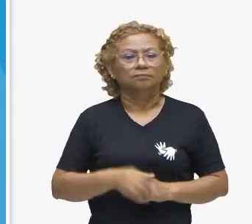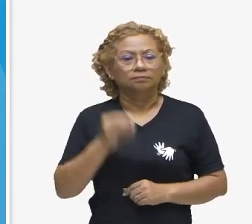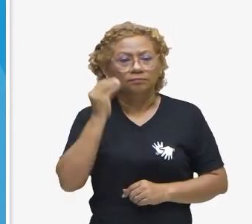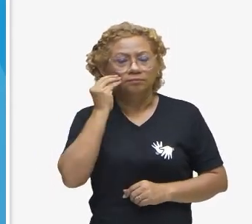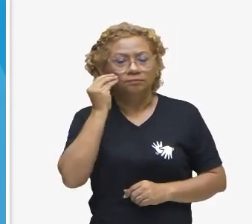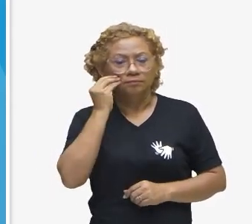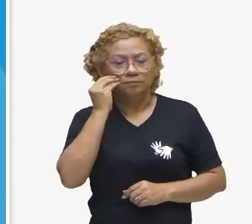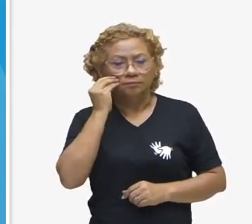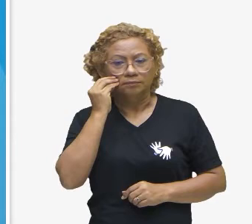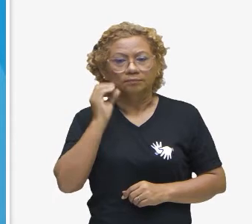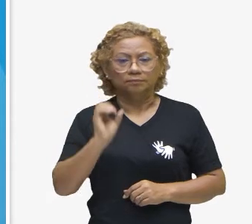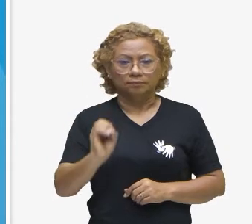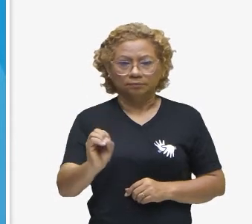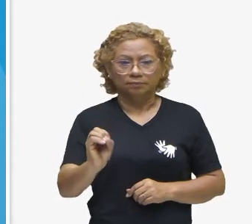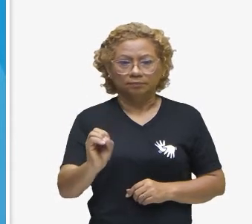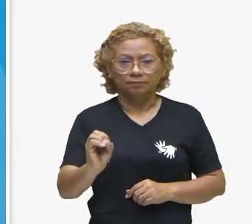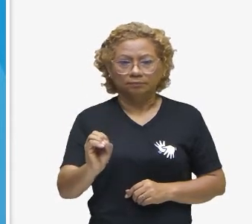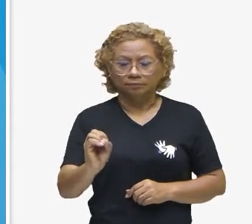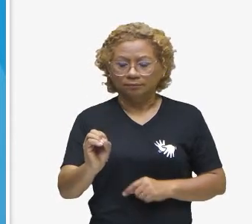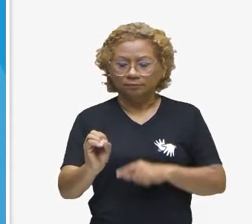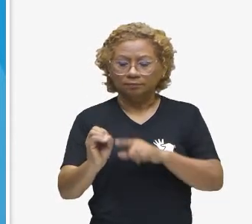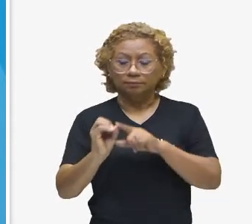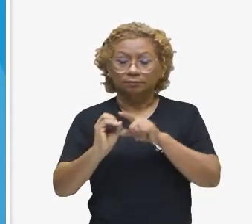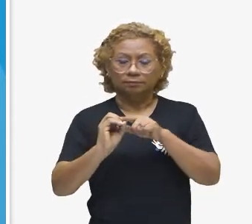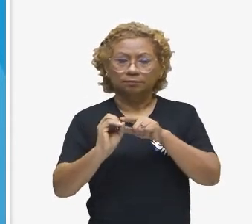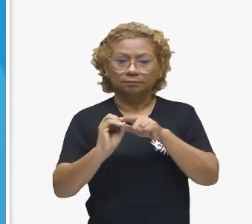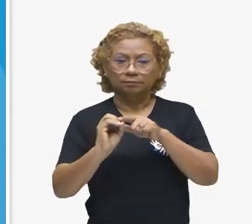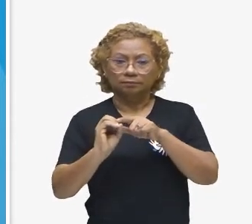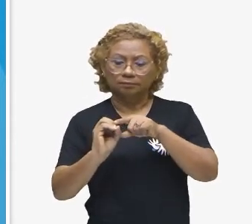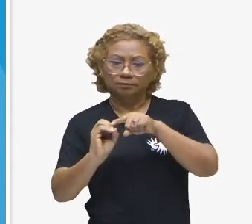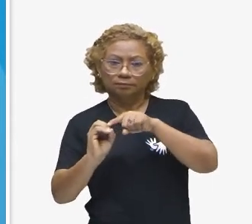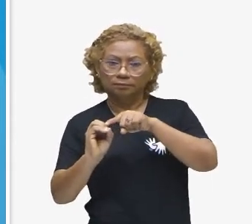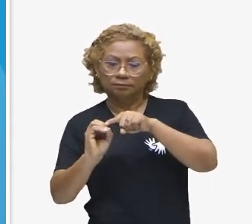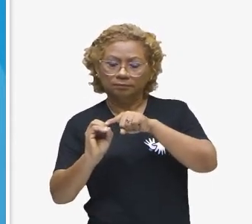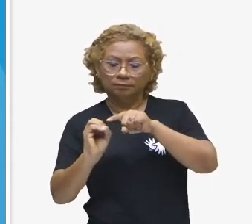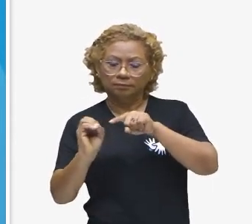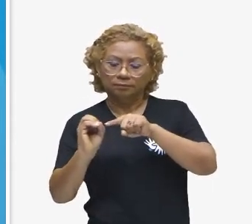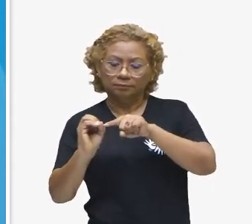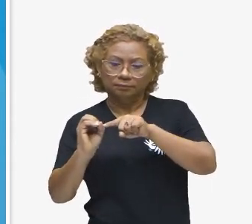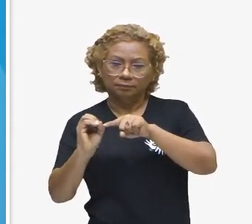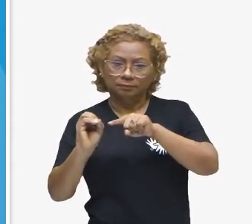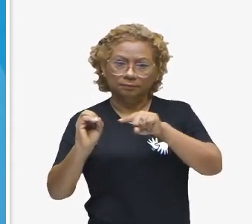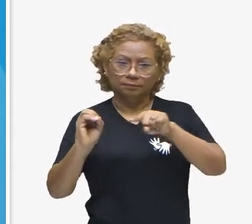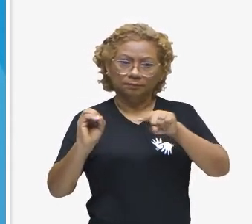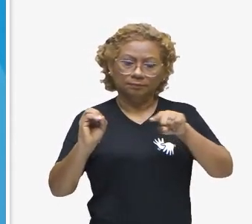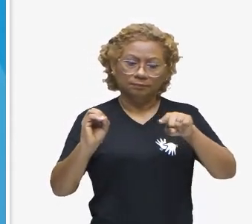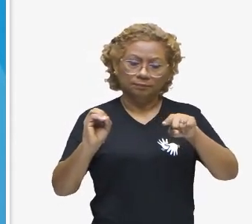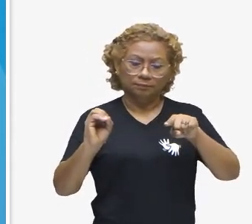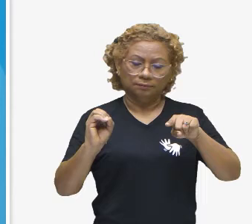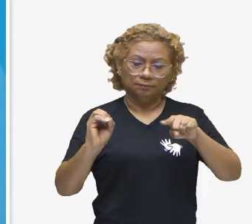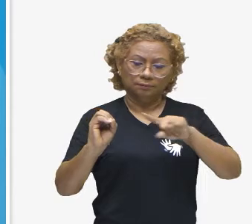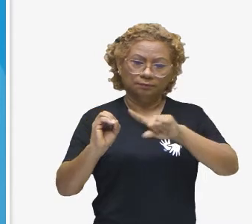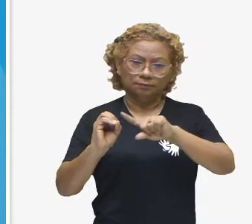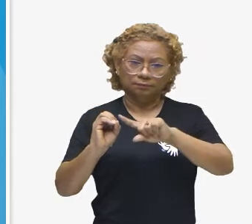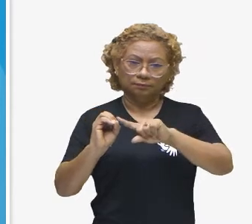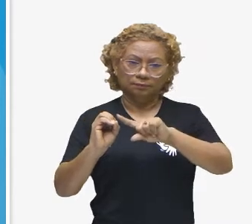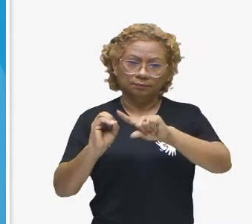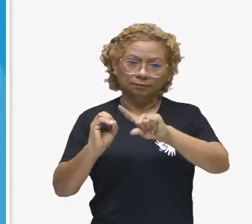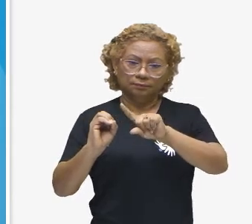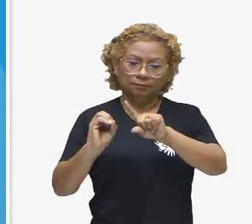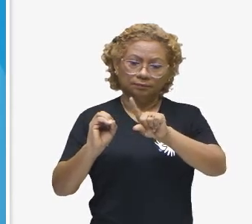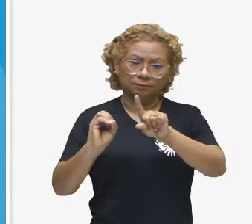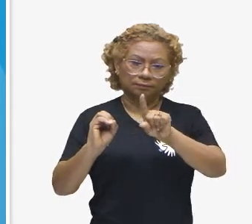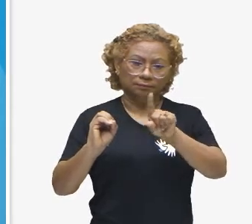gráfico. E quando a gente pega esse raio e gira ele aqui até π